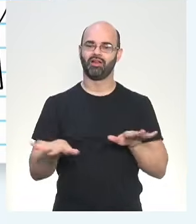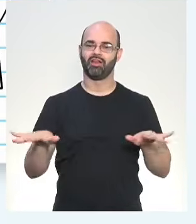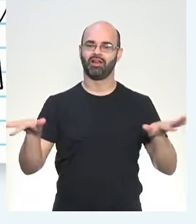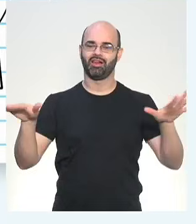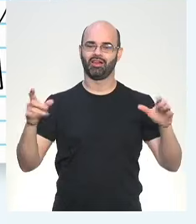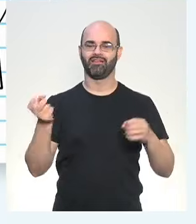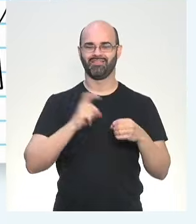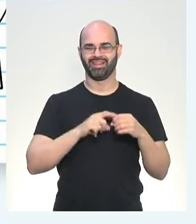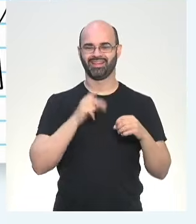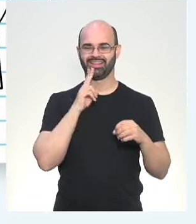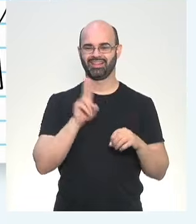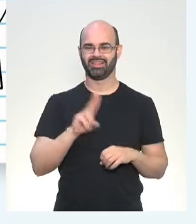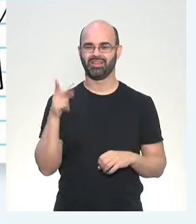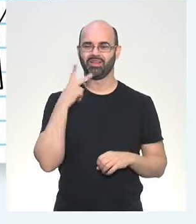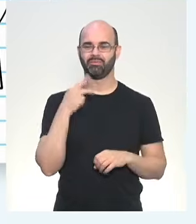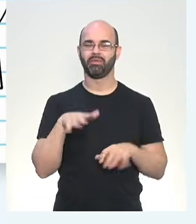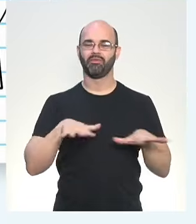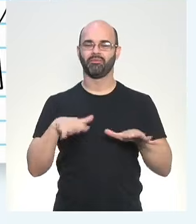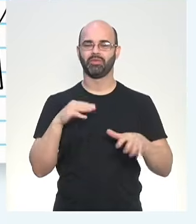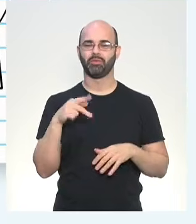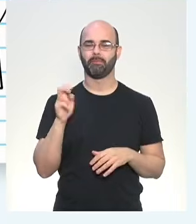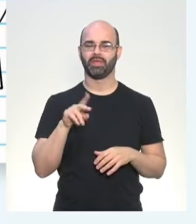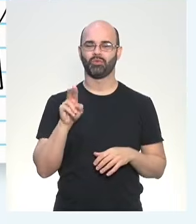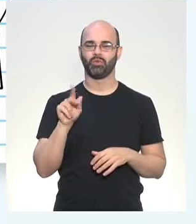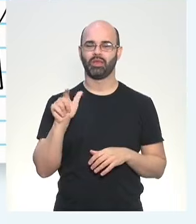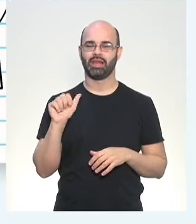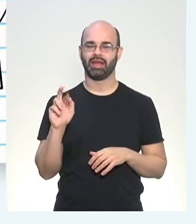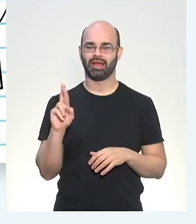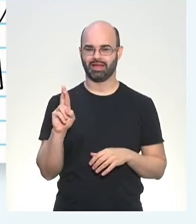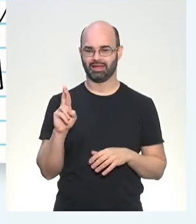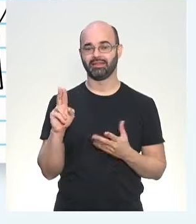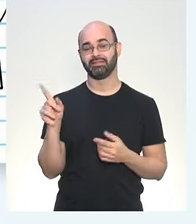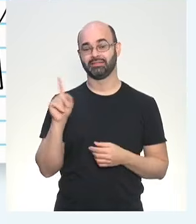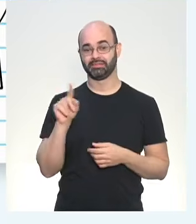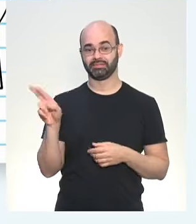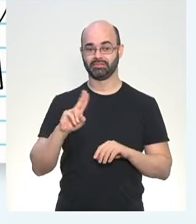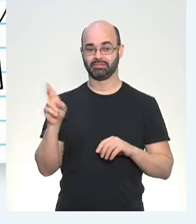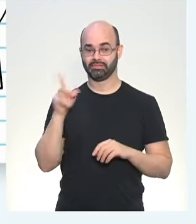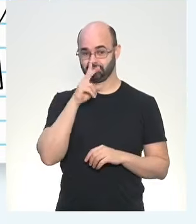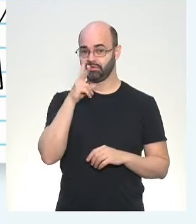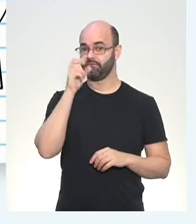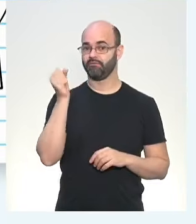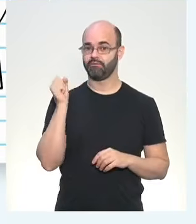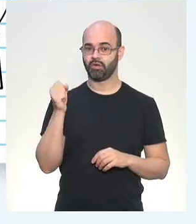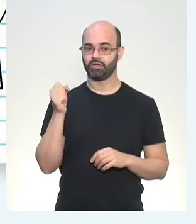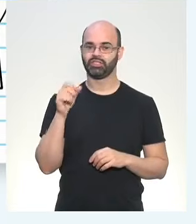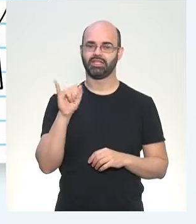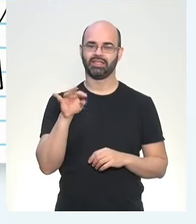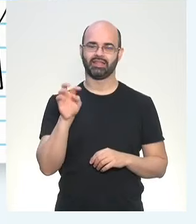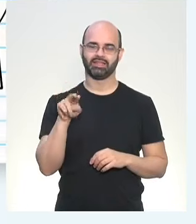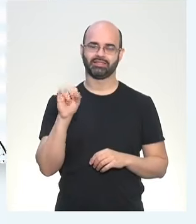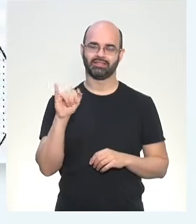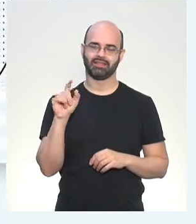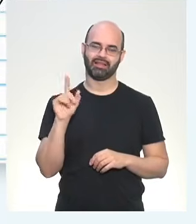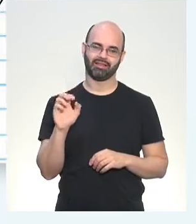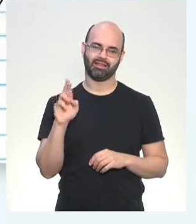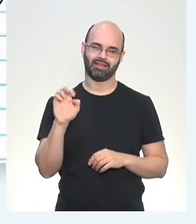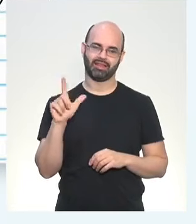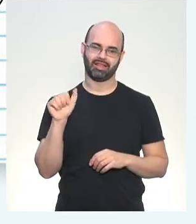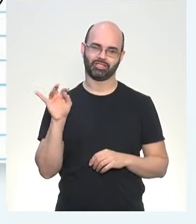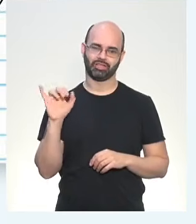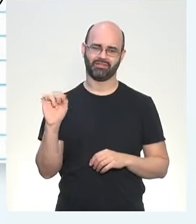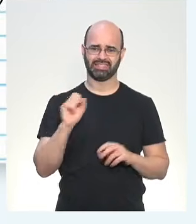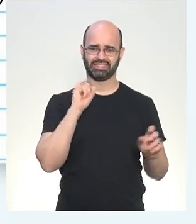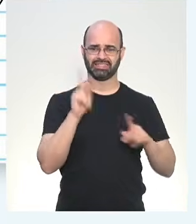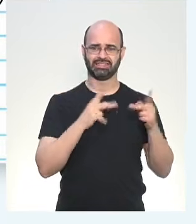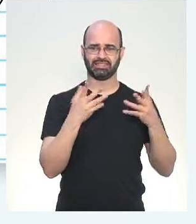chamamos de movimento pendular. A esse critério de integração, damos o nome de forte intensidade relativa. No caso de cidades muito